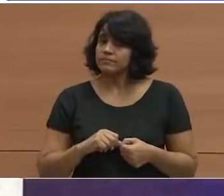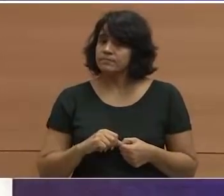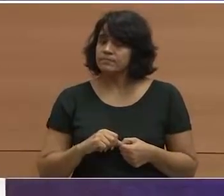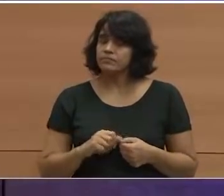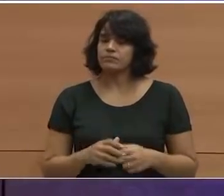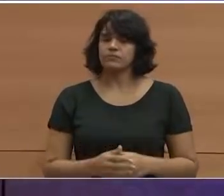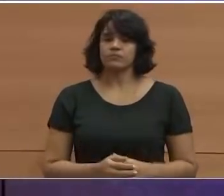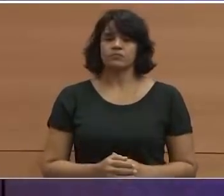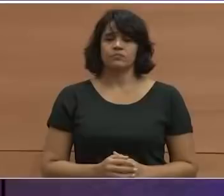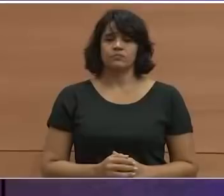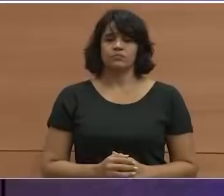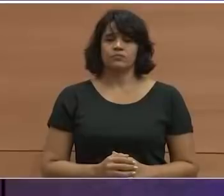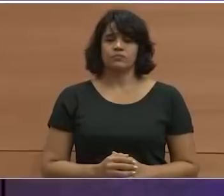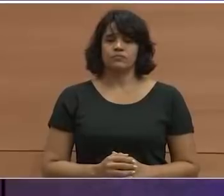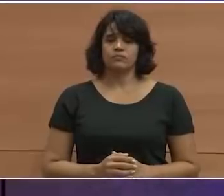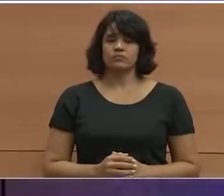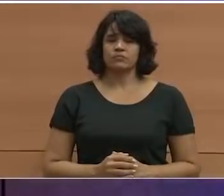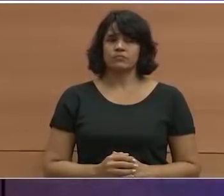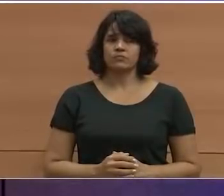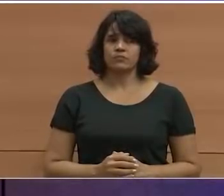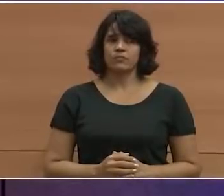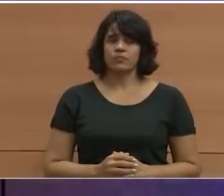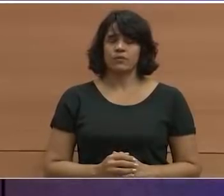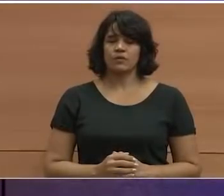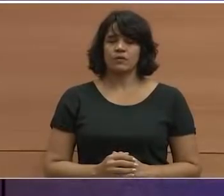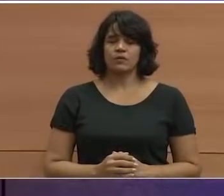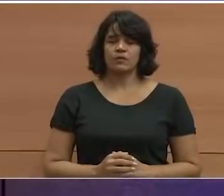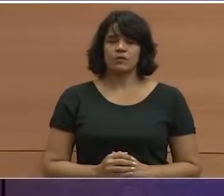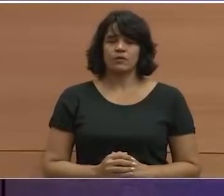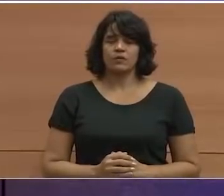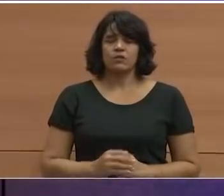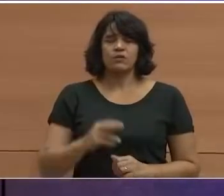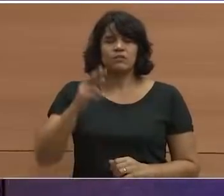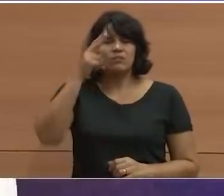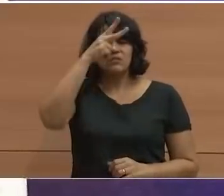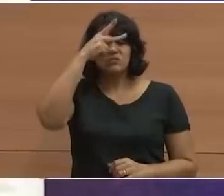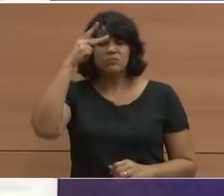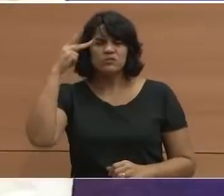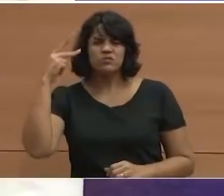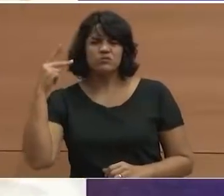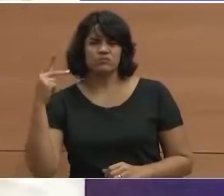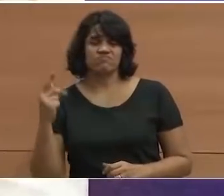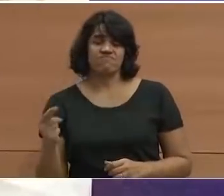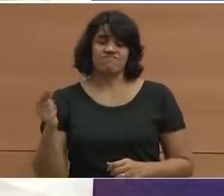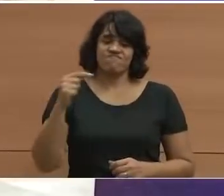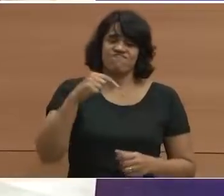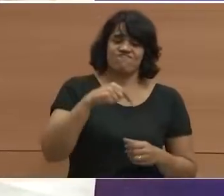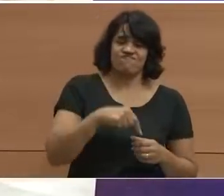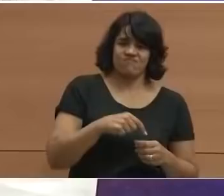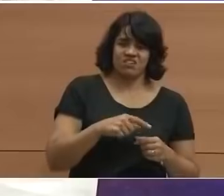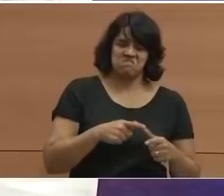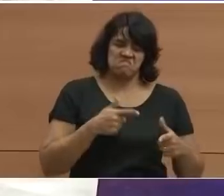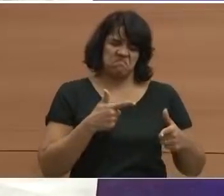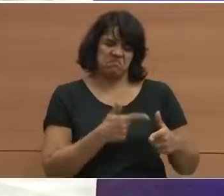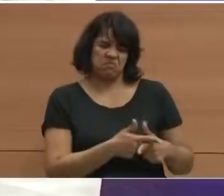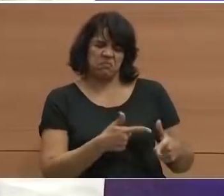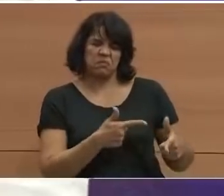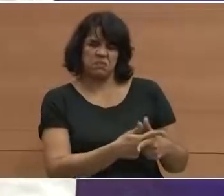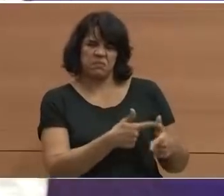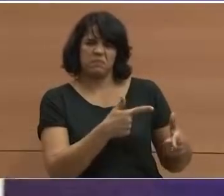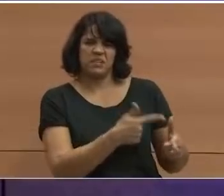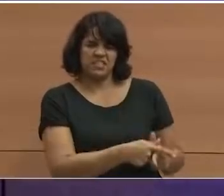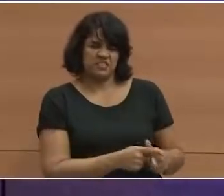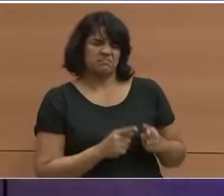viesse a perseguição. A perseguição foi que os dois foram presos.